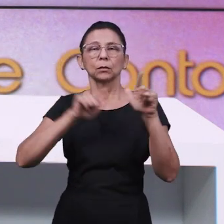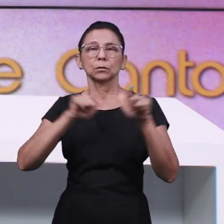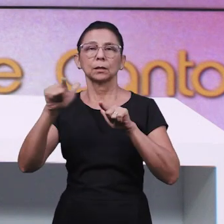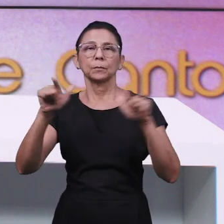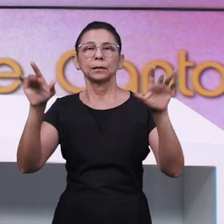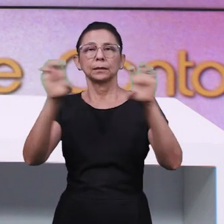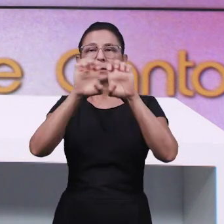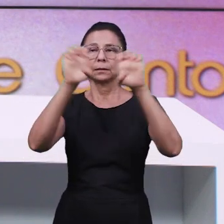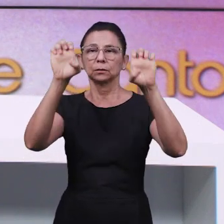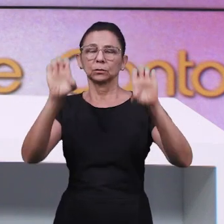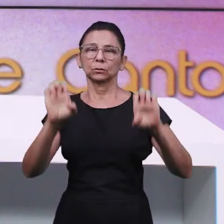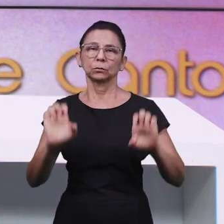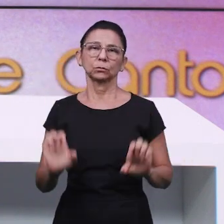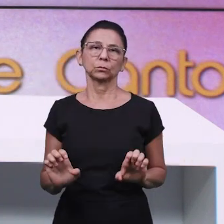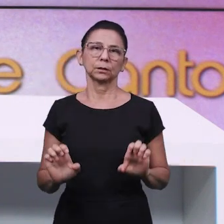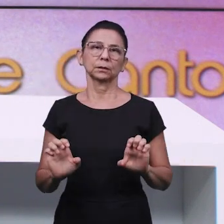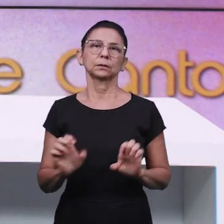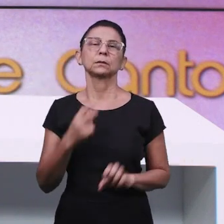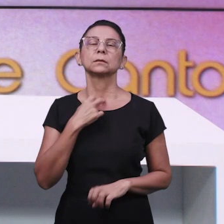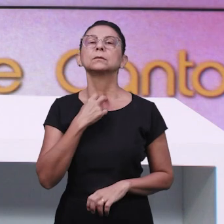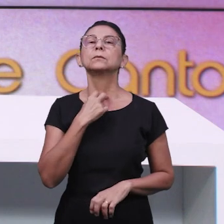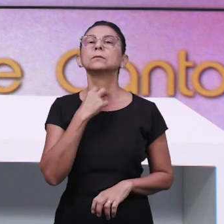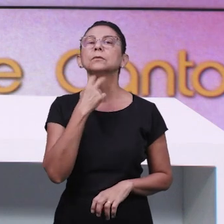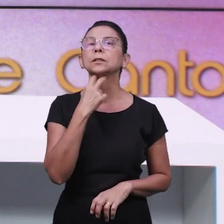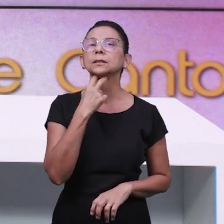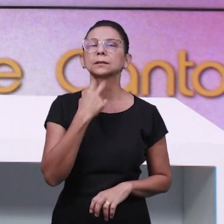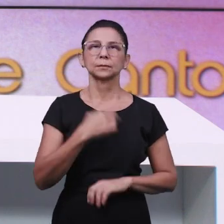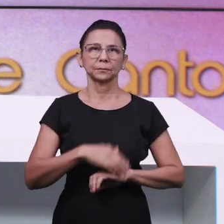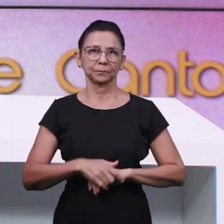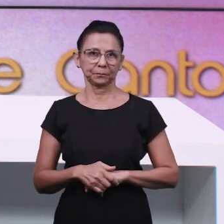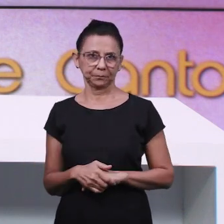demais estruturas da nossa produção vocal.